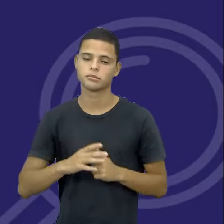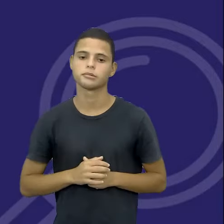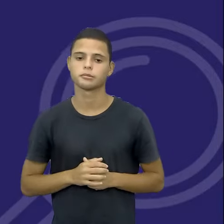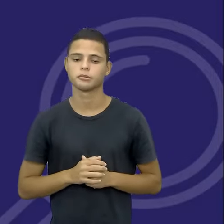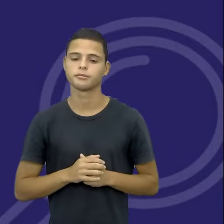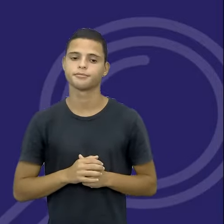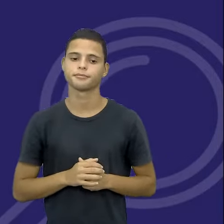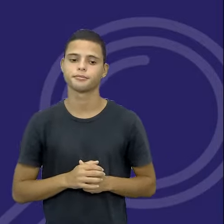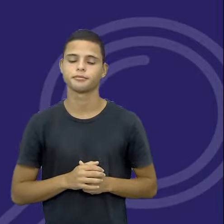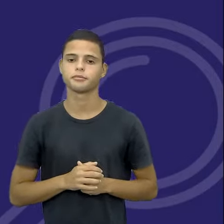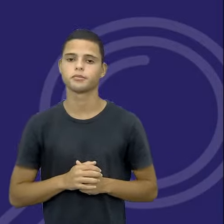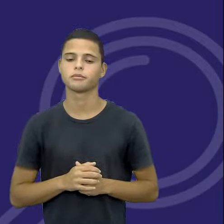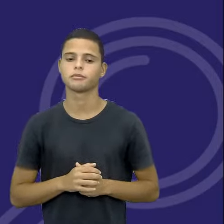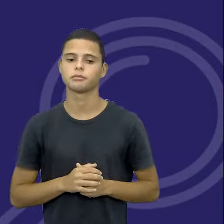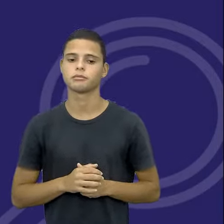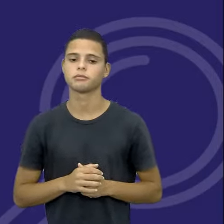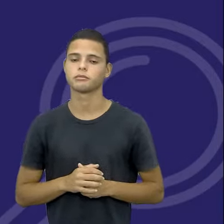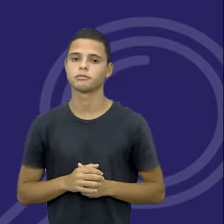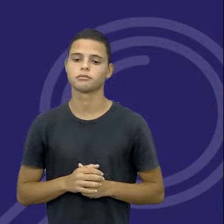que